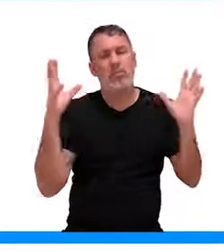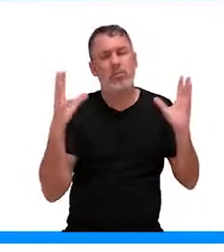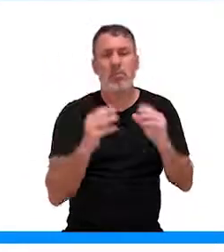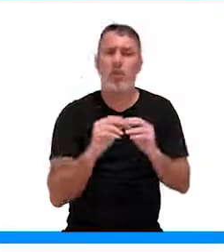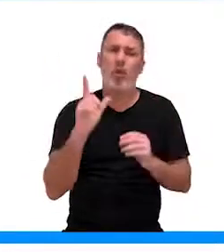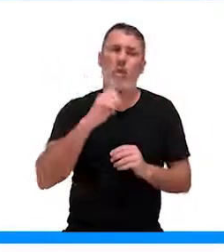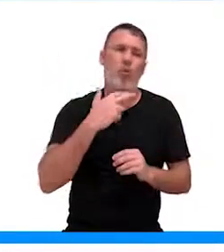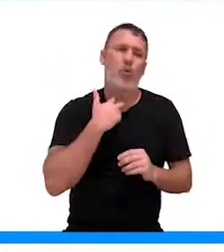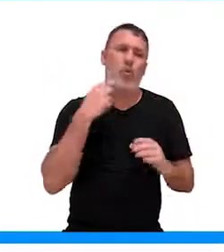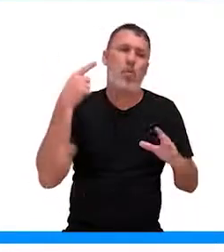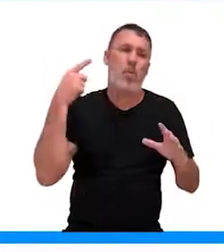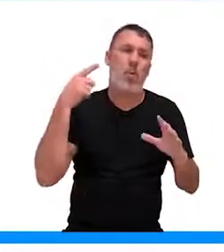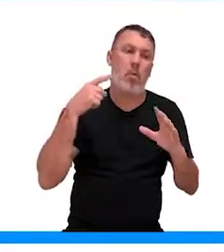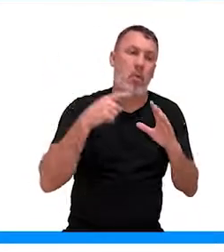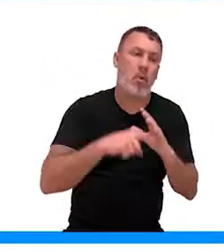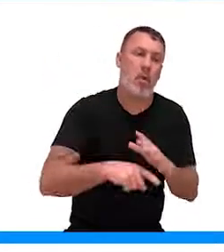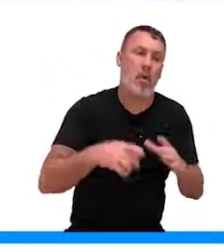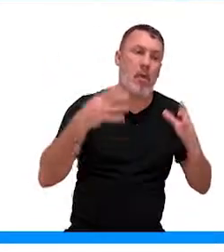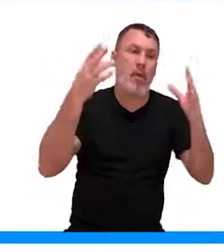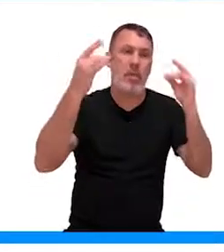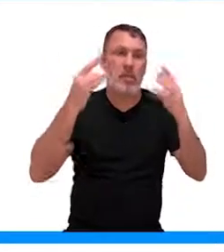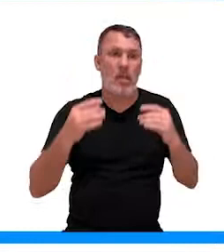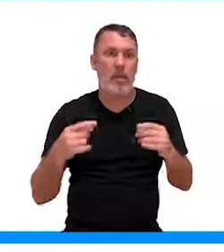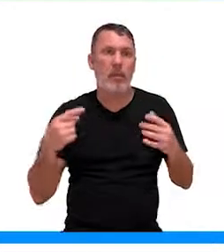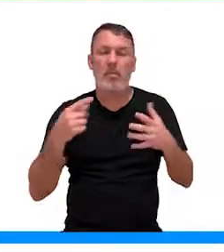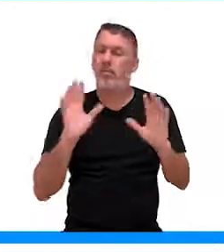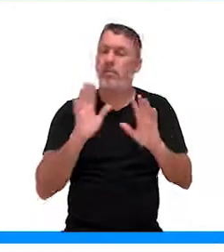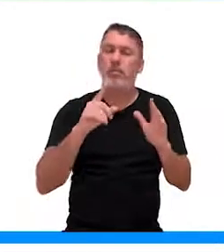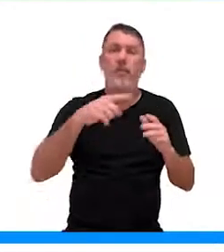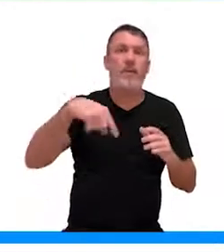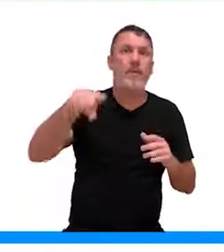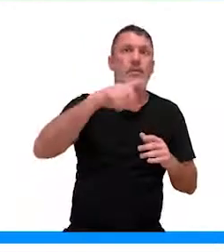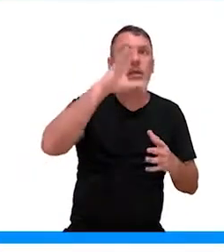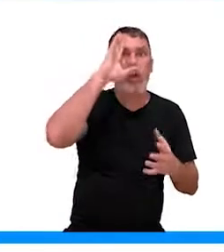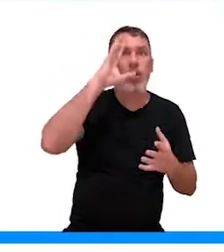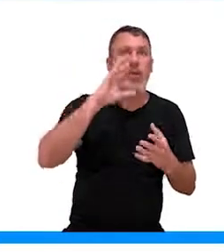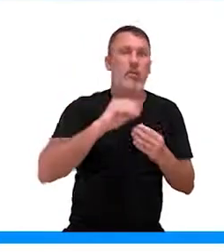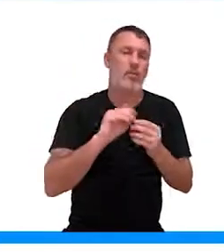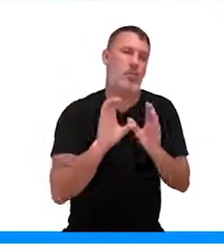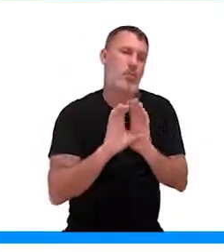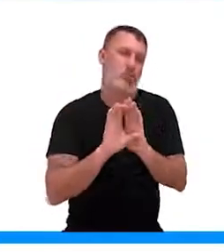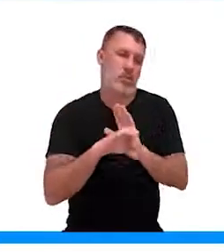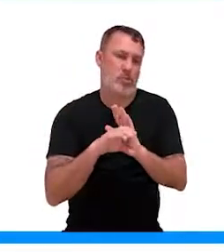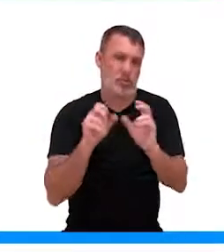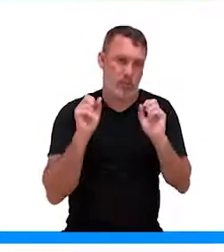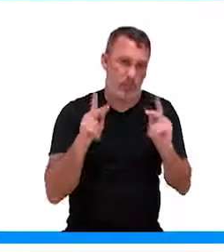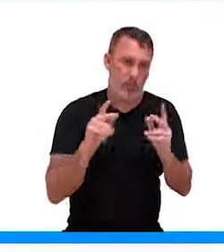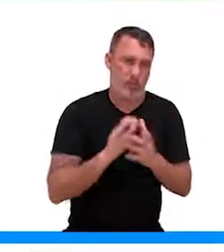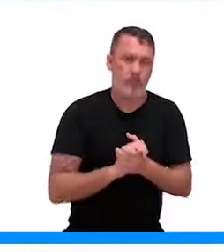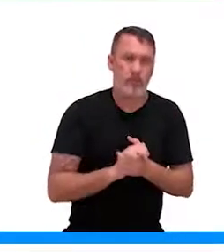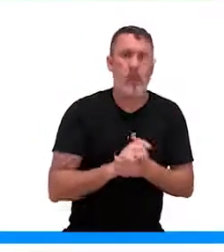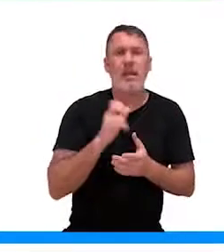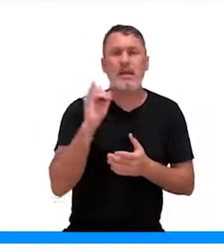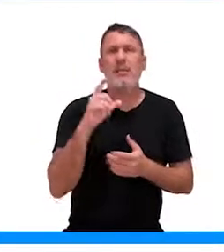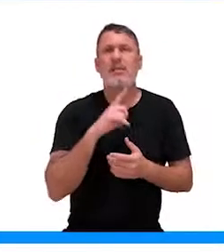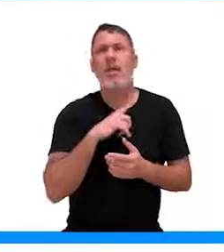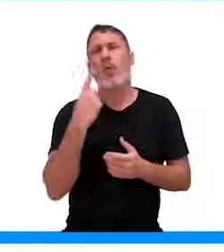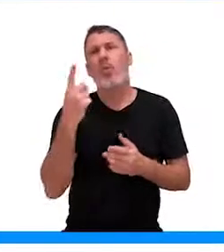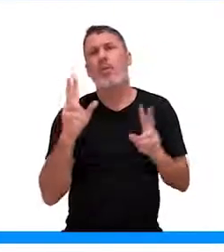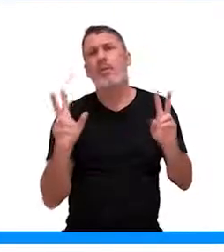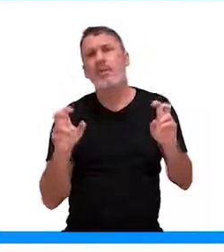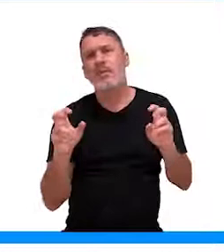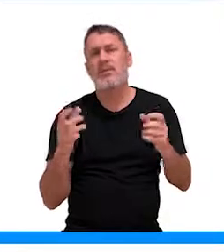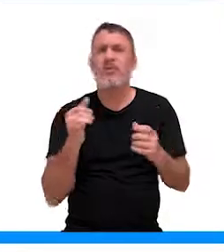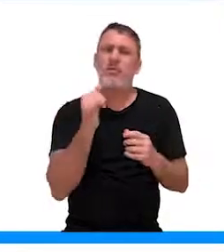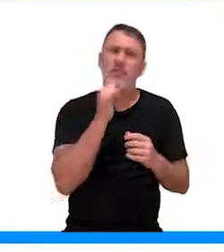aqui, claro, né, especificarmos esses pontos. Eu quero que você compreenda esse conceito. Tudo bem? Caso venha uma citação sobre isso na